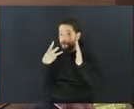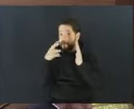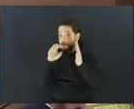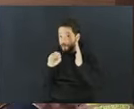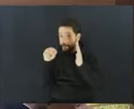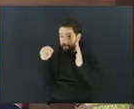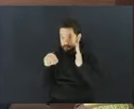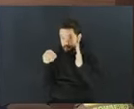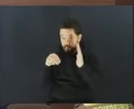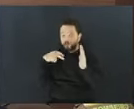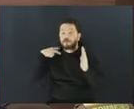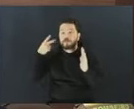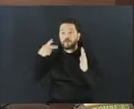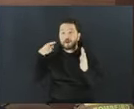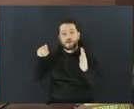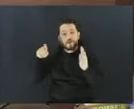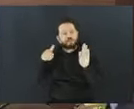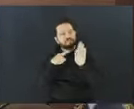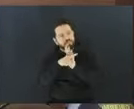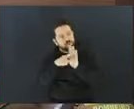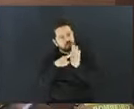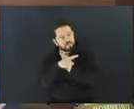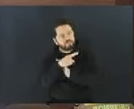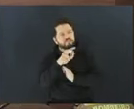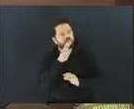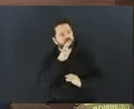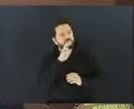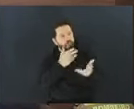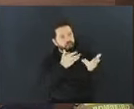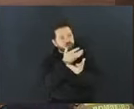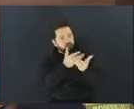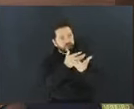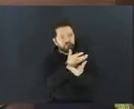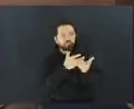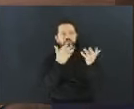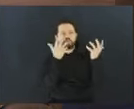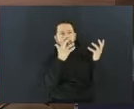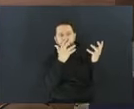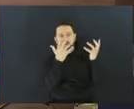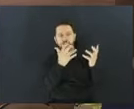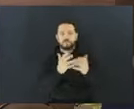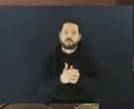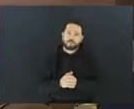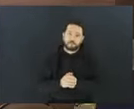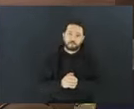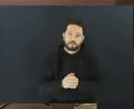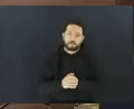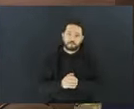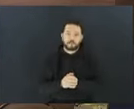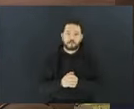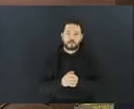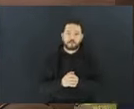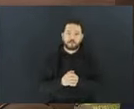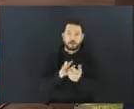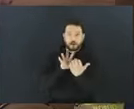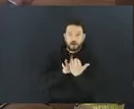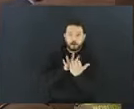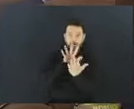limitando-se às perguntas a 1 minuto e 30 segundos por vereador, e as inscrições para saudações e questionamentos ao